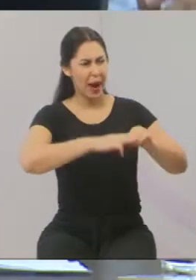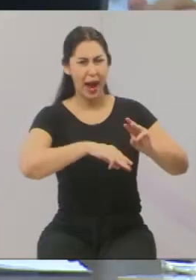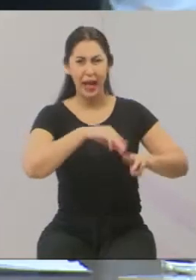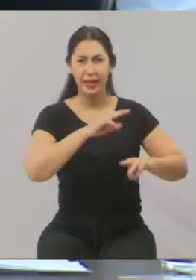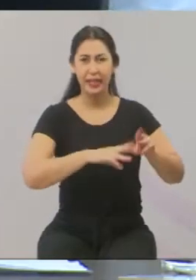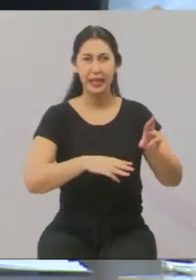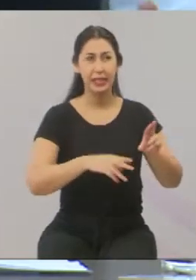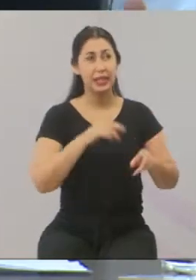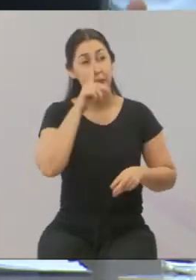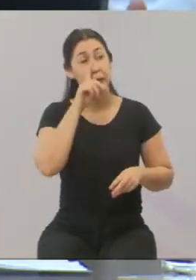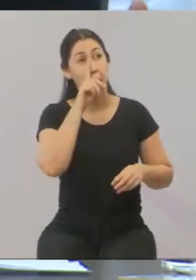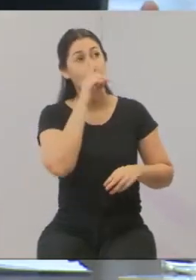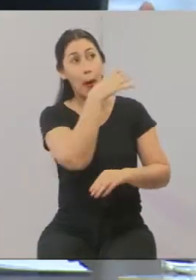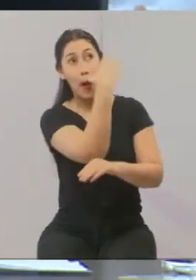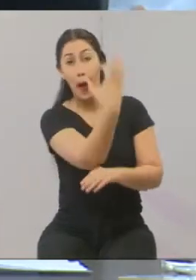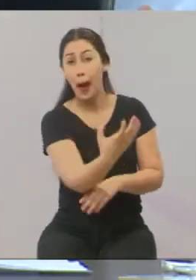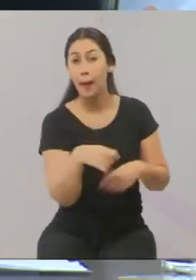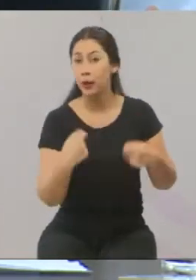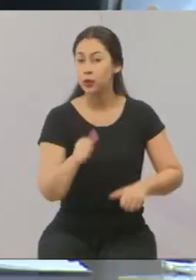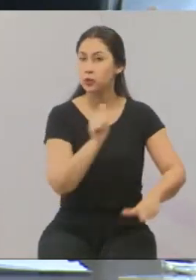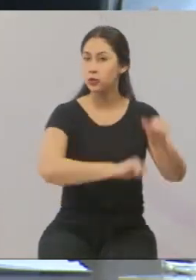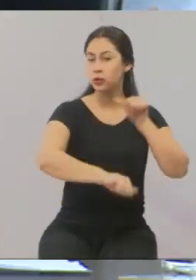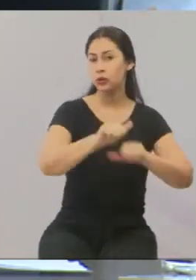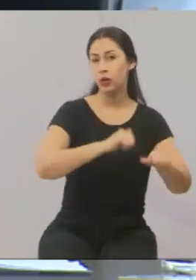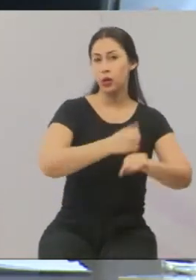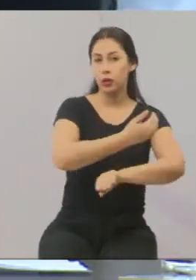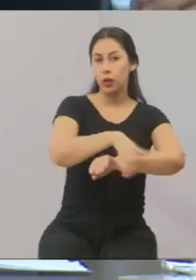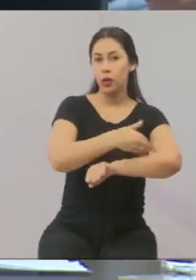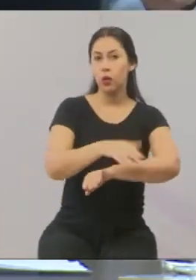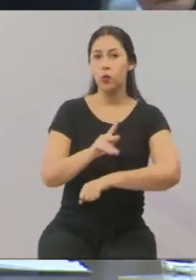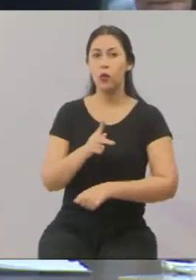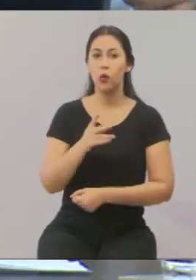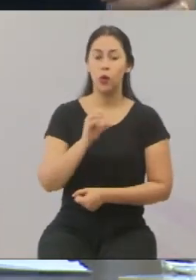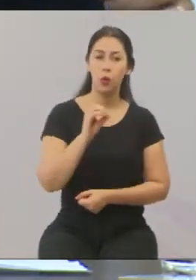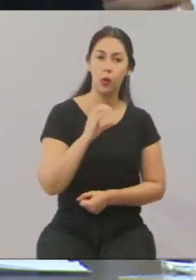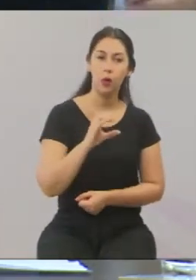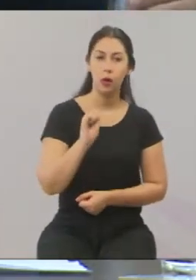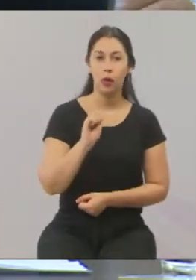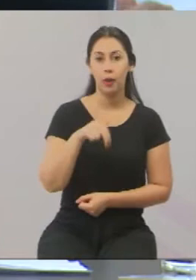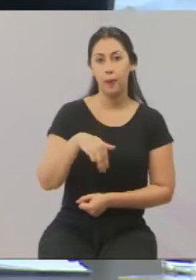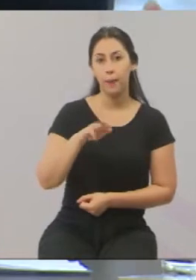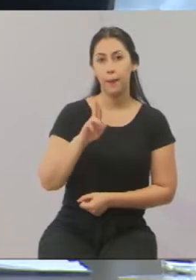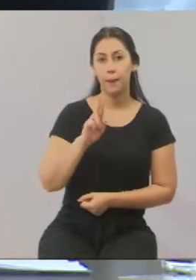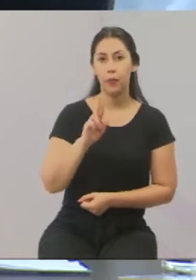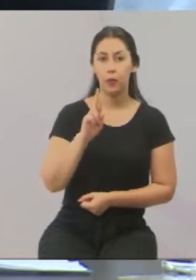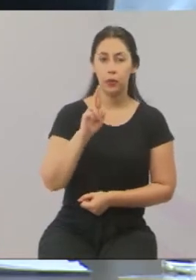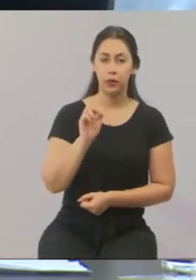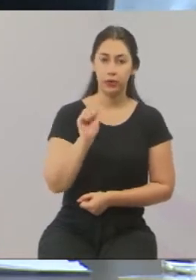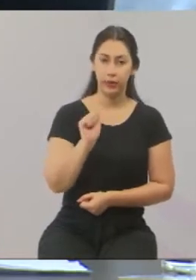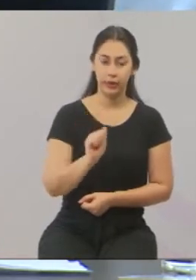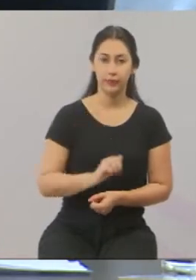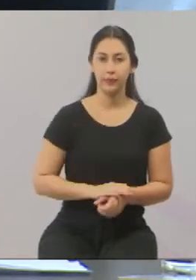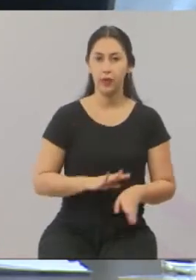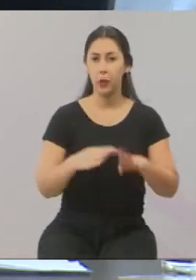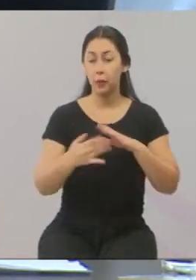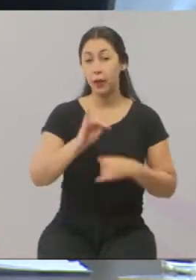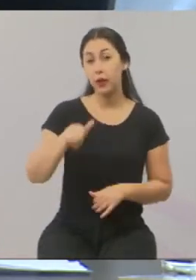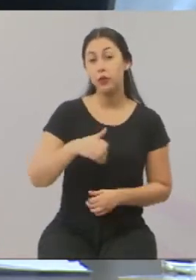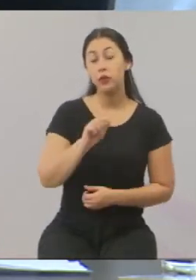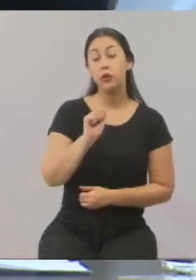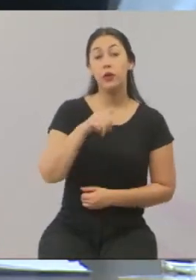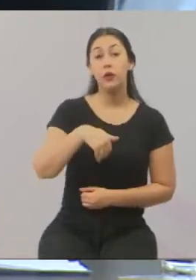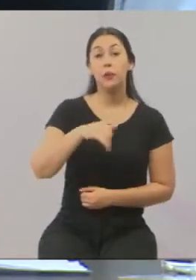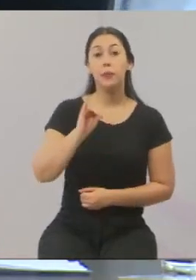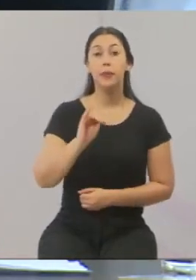apresentam risco de queda na estrada Ocamura, próximo ao número 49, no bairro Jamique, em Jacareí. Assim sendo, muito respeitosamente,